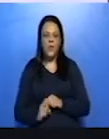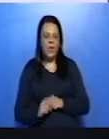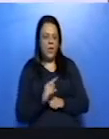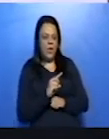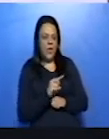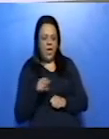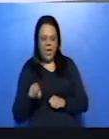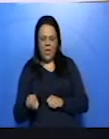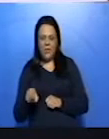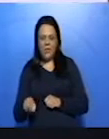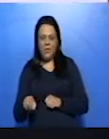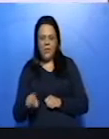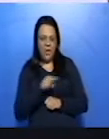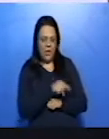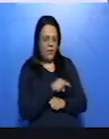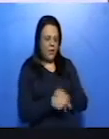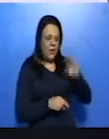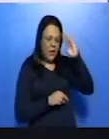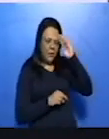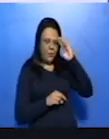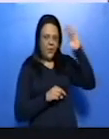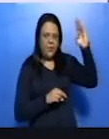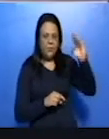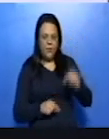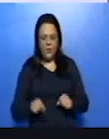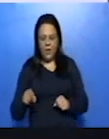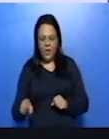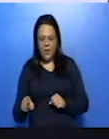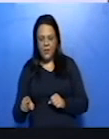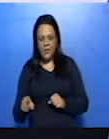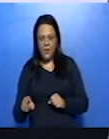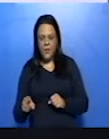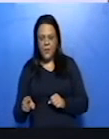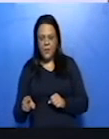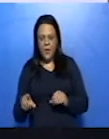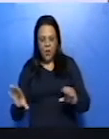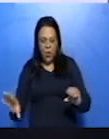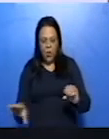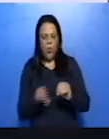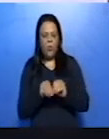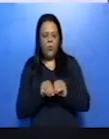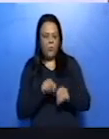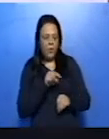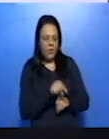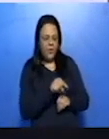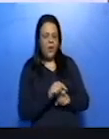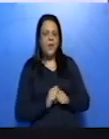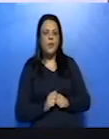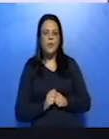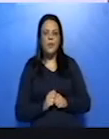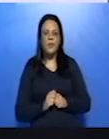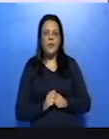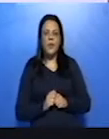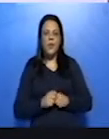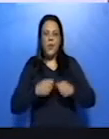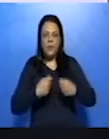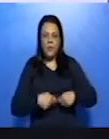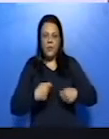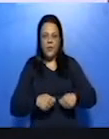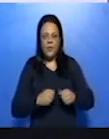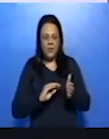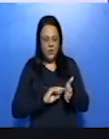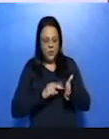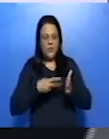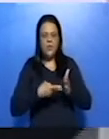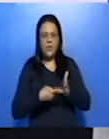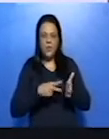de dependência. Nós vamos entender. Complementando o seu sentido, sendo